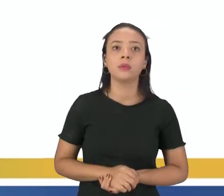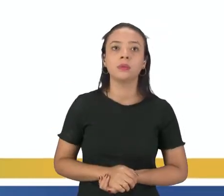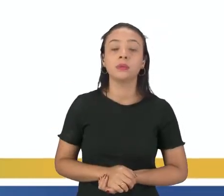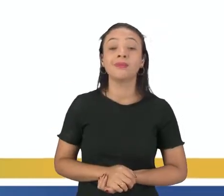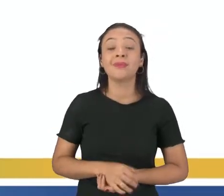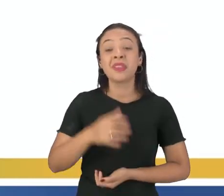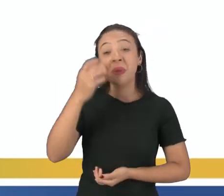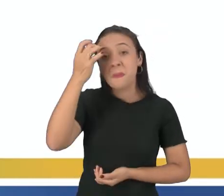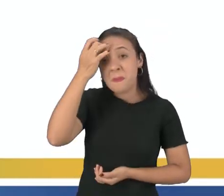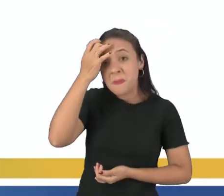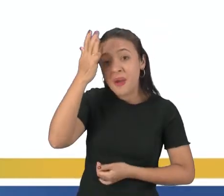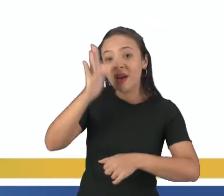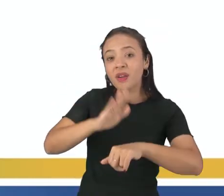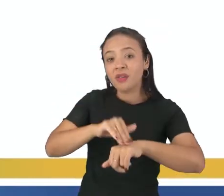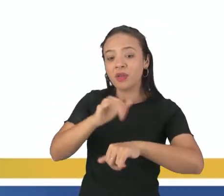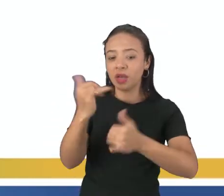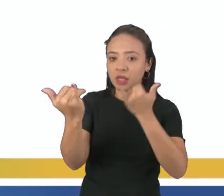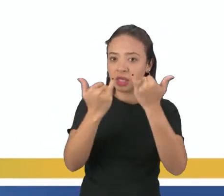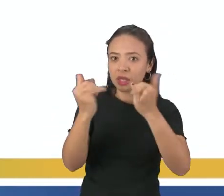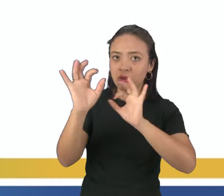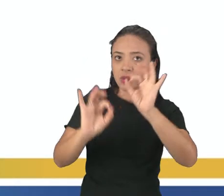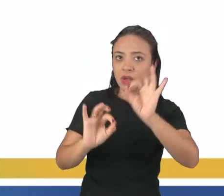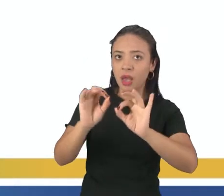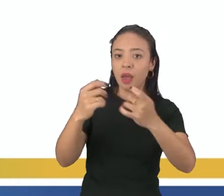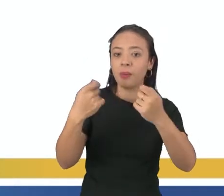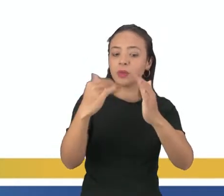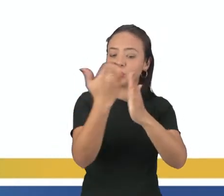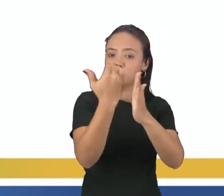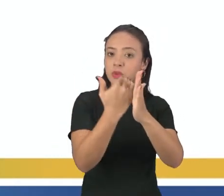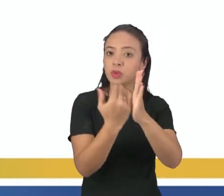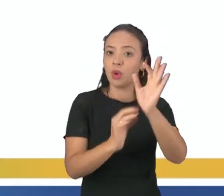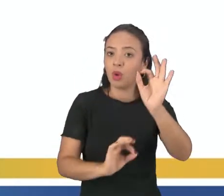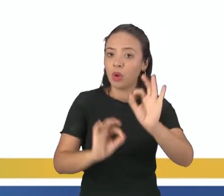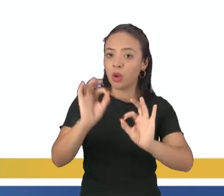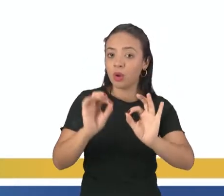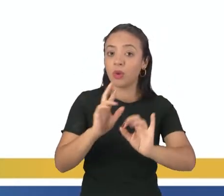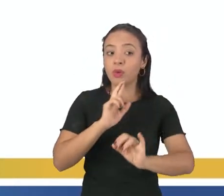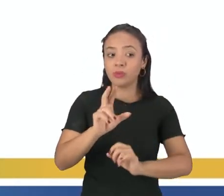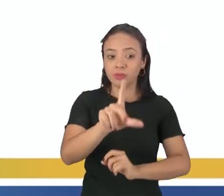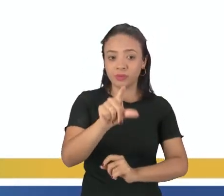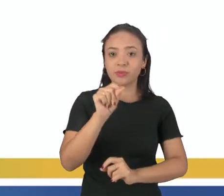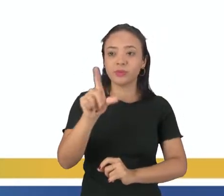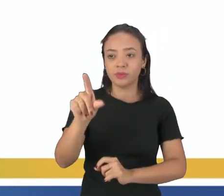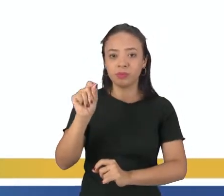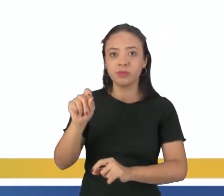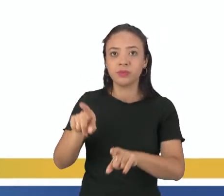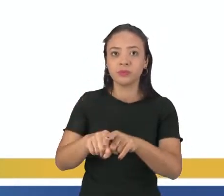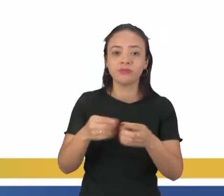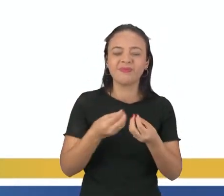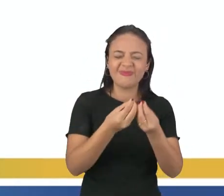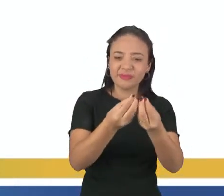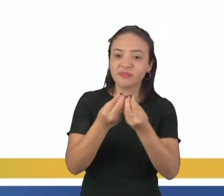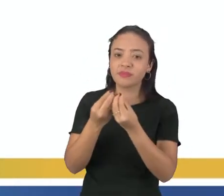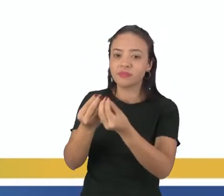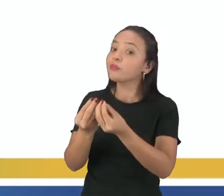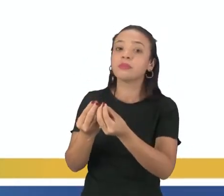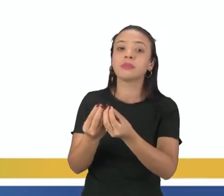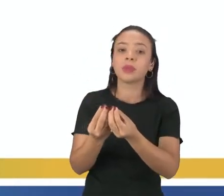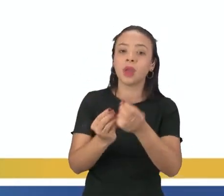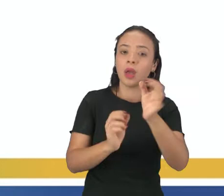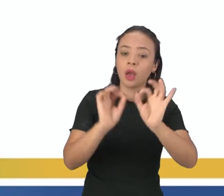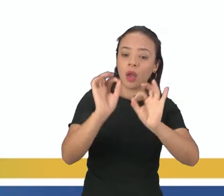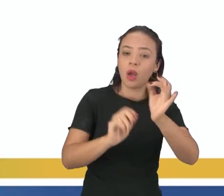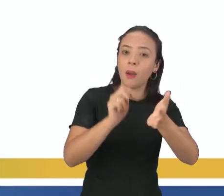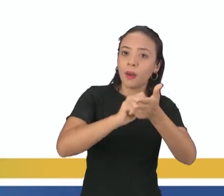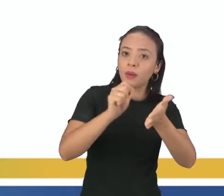coleta dos dados, é interessante montar uma ficha com as opções de respostas e entregar a cada participante para que preencha com a